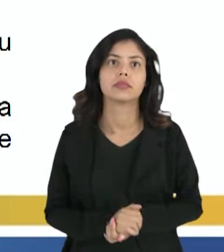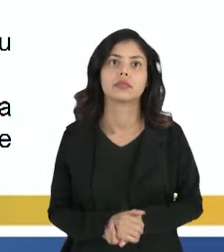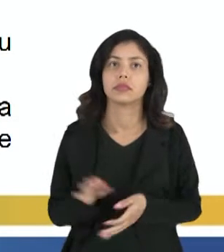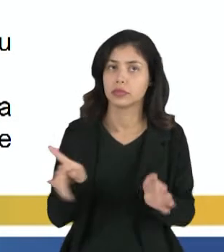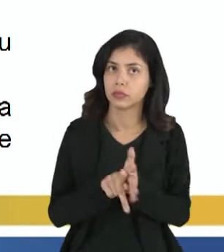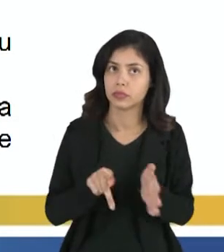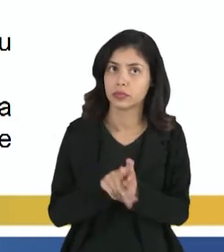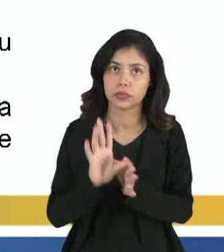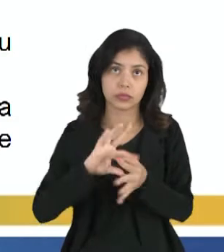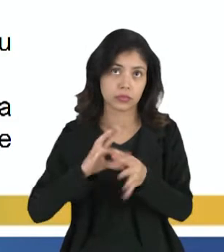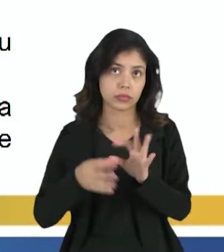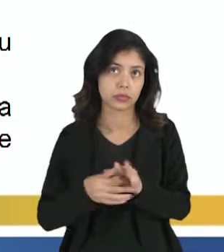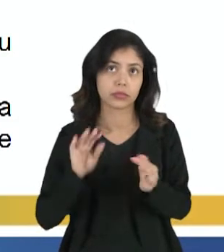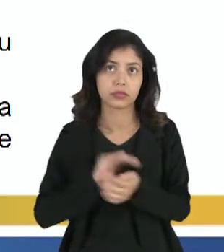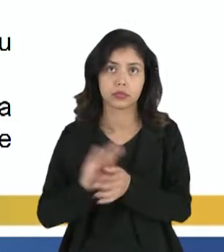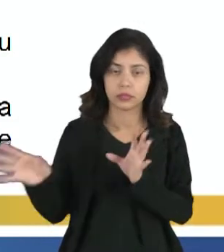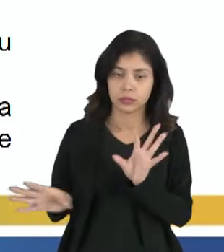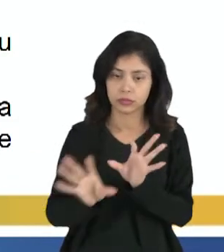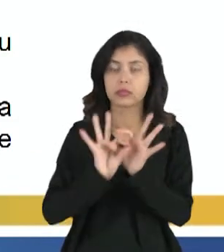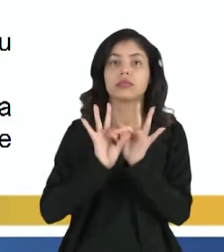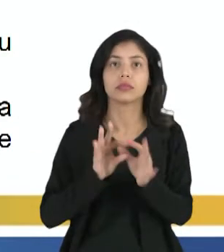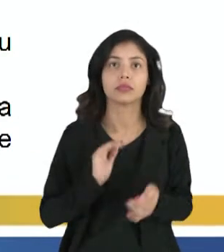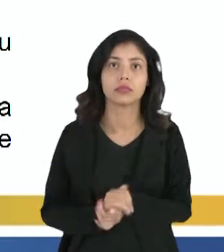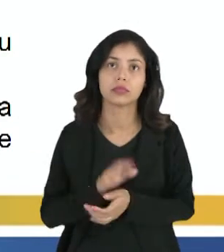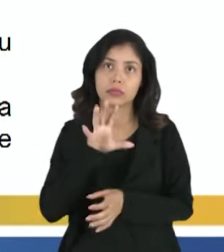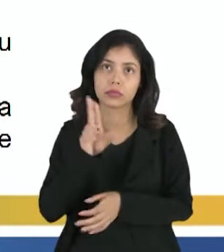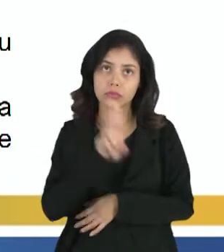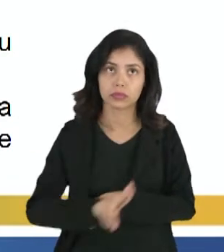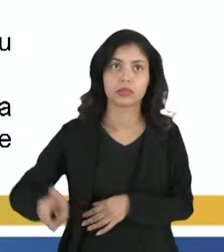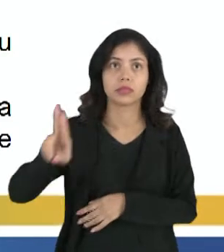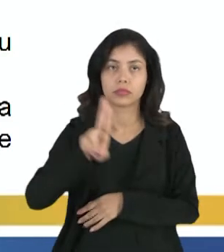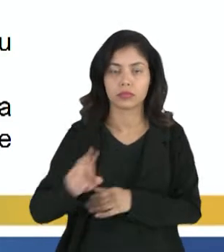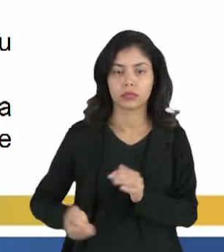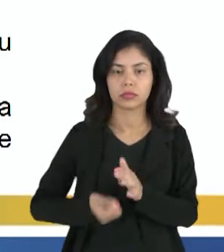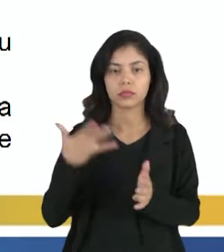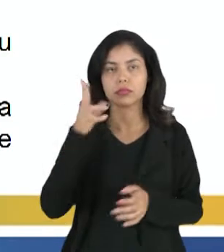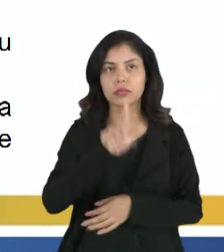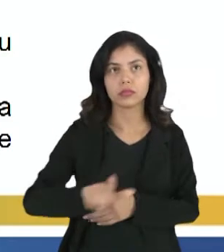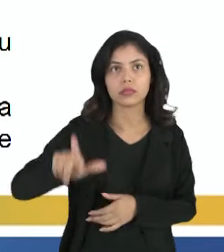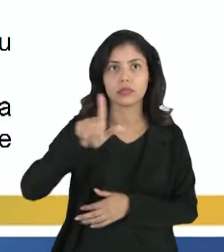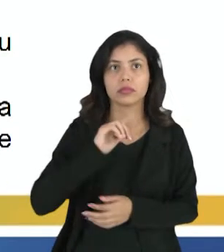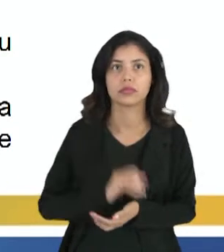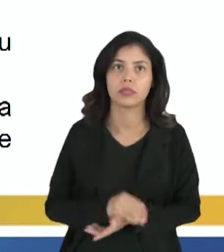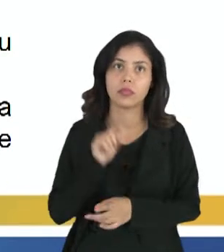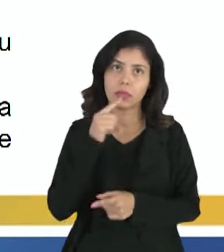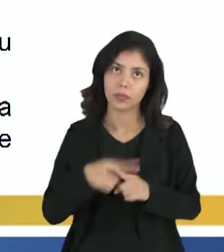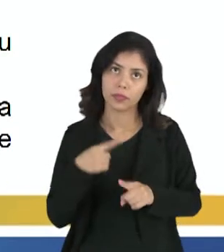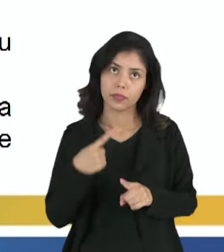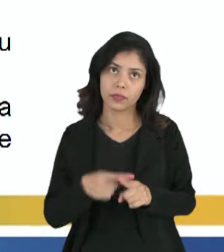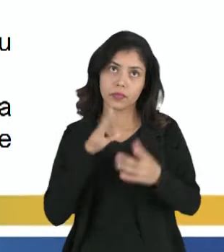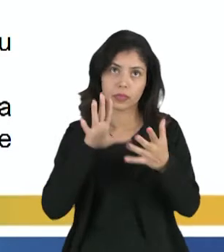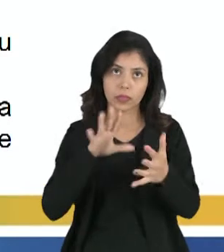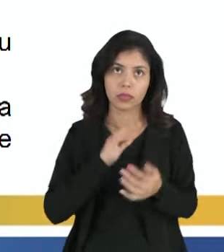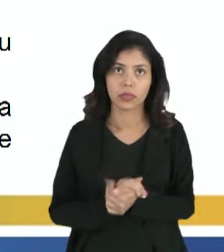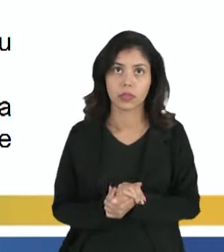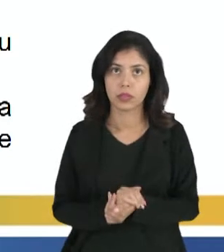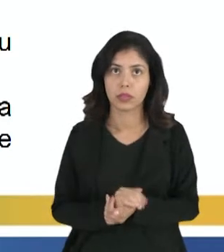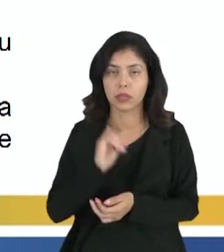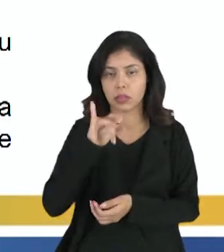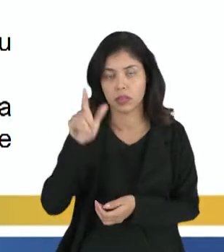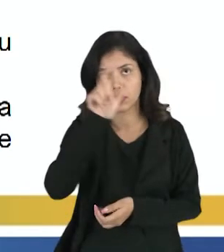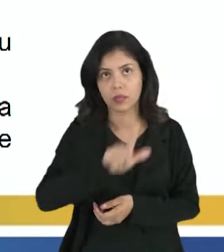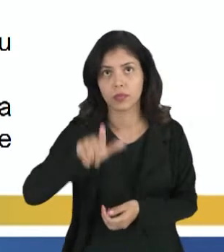Ele depende do contexto em que é empregado, sendo muito utilizado na literatura. Isso porque no